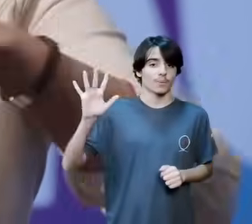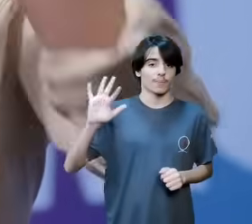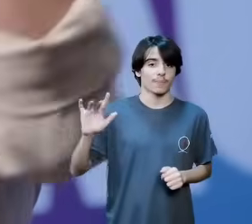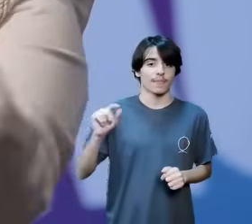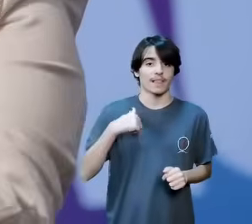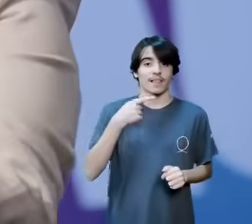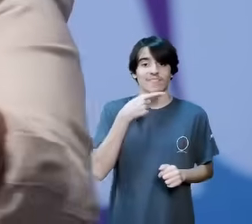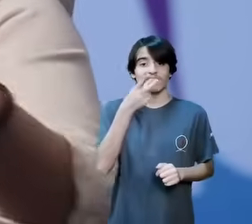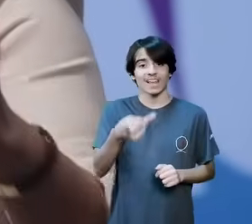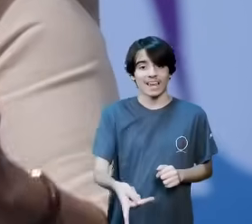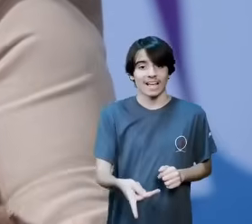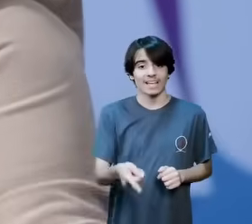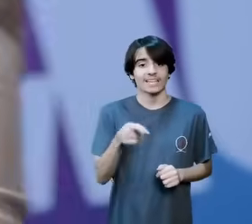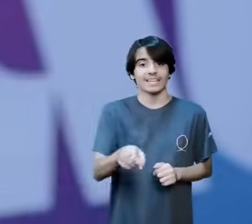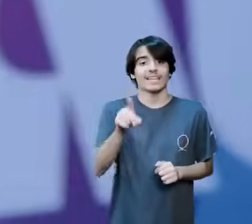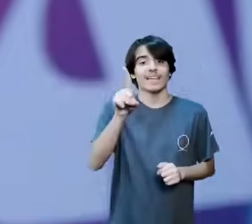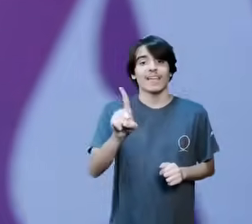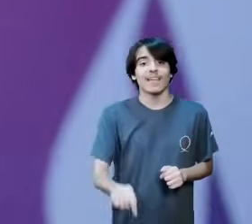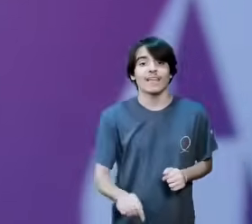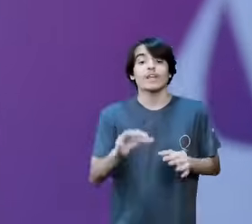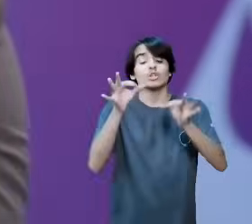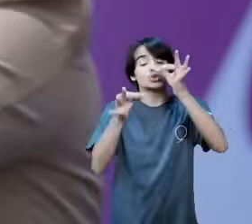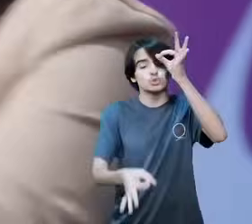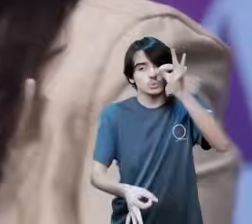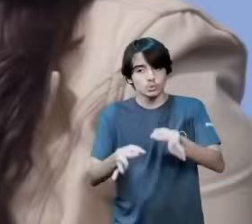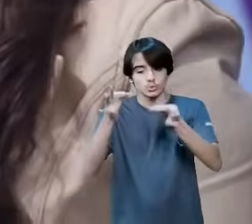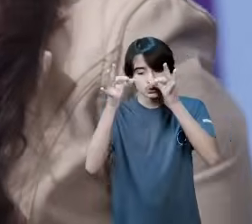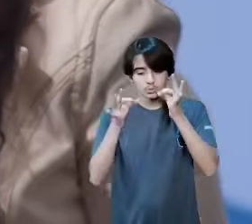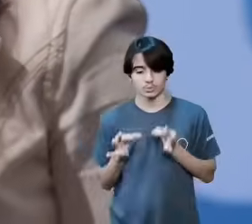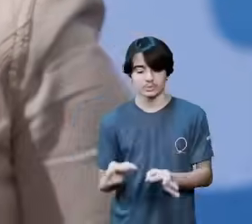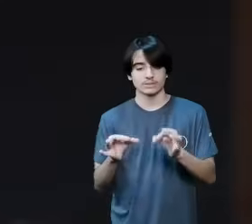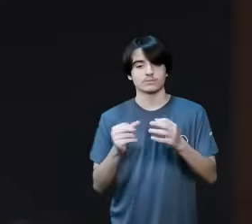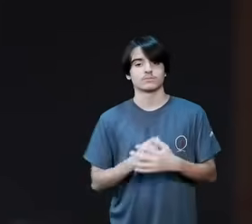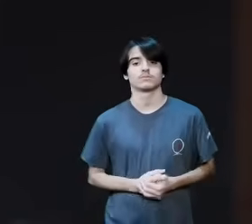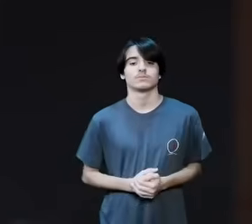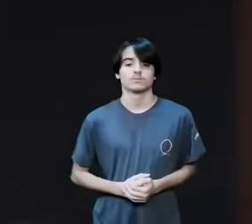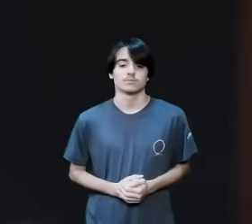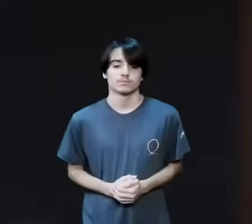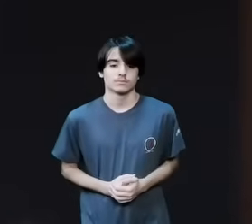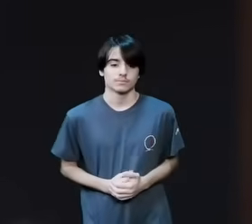vai dizer e afirmar que ele era justo.